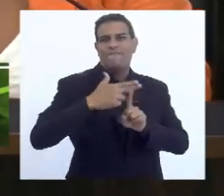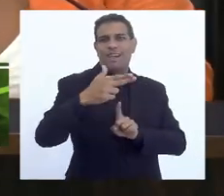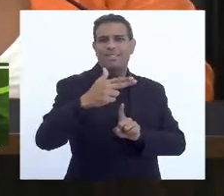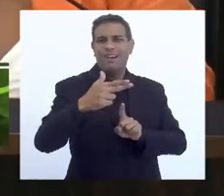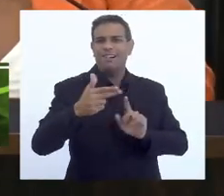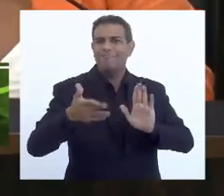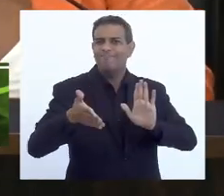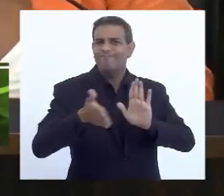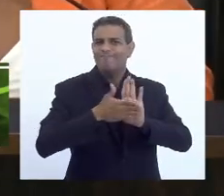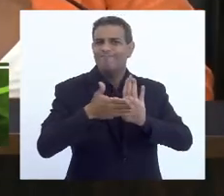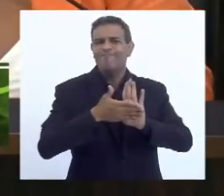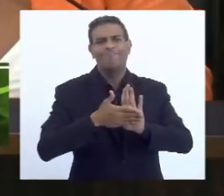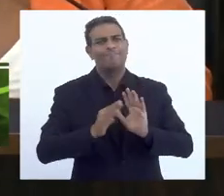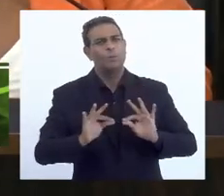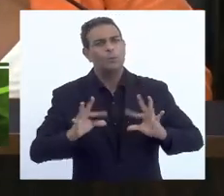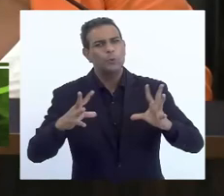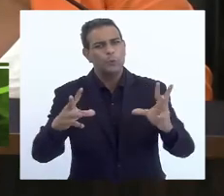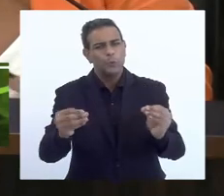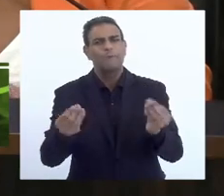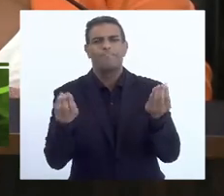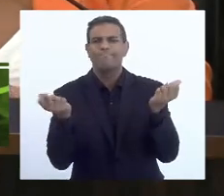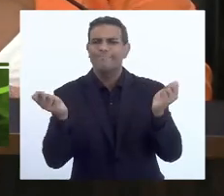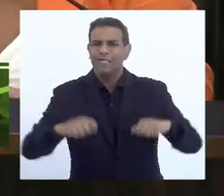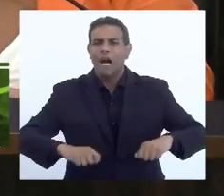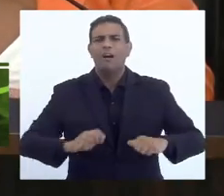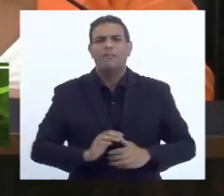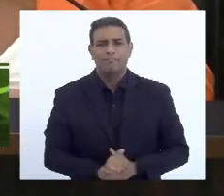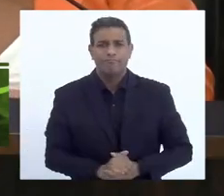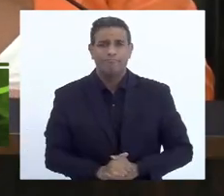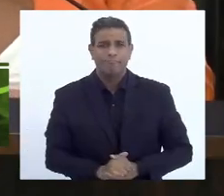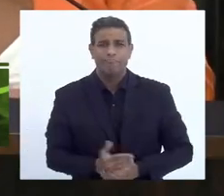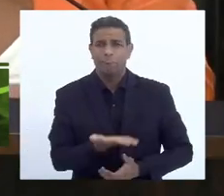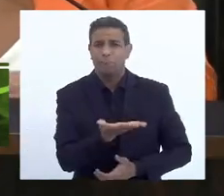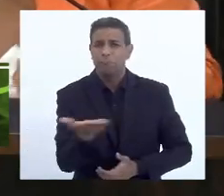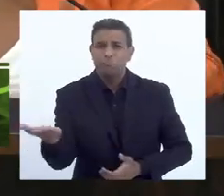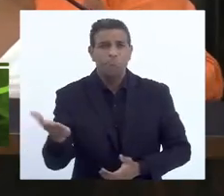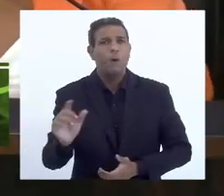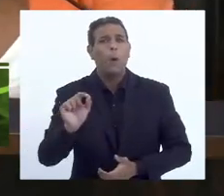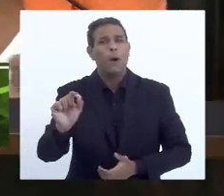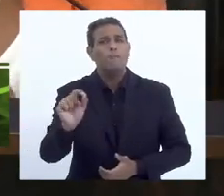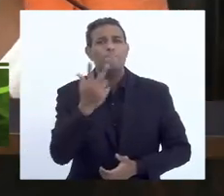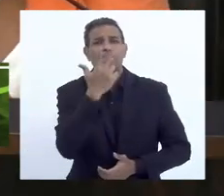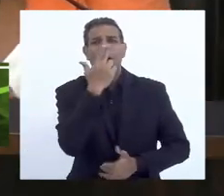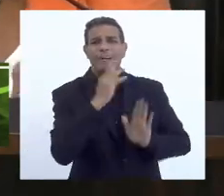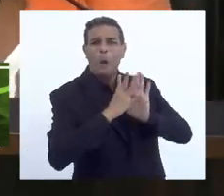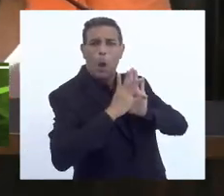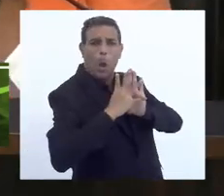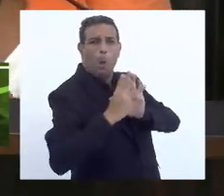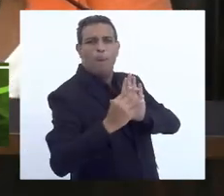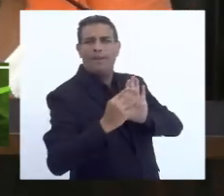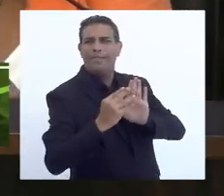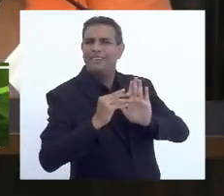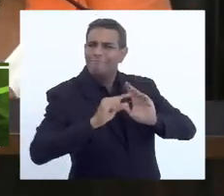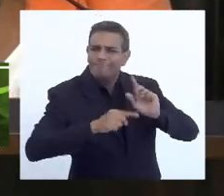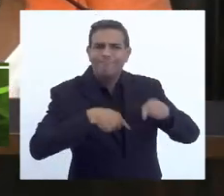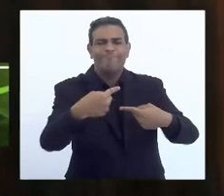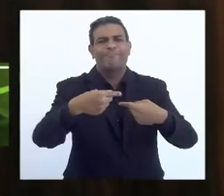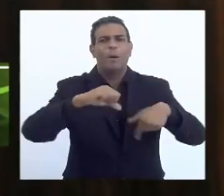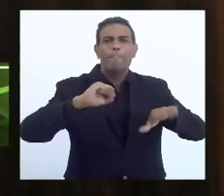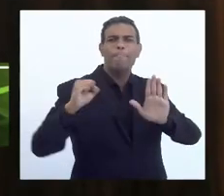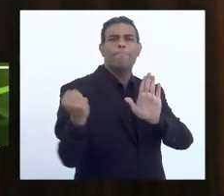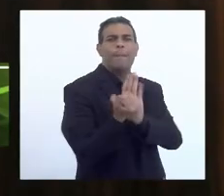a deputada Renata está falando aqui, já é um evento, né, um marco